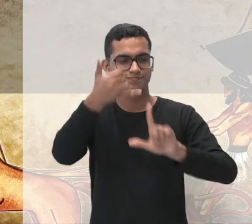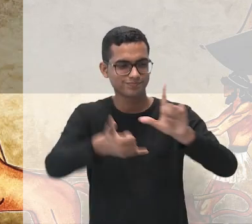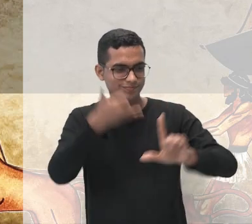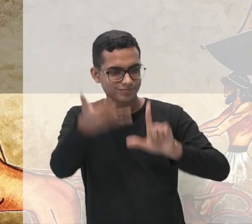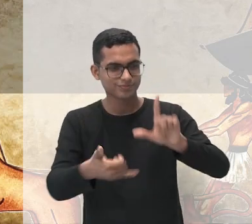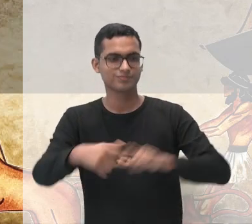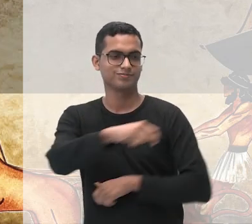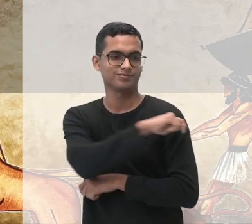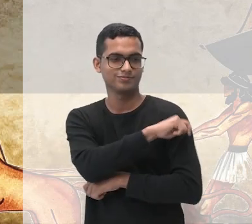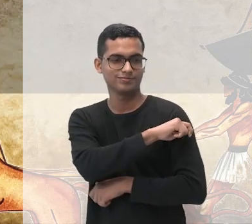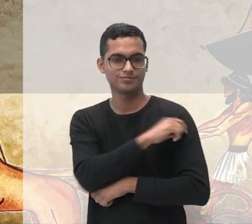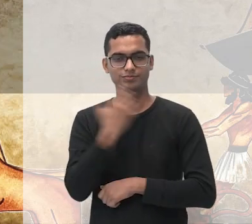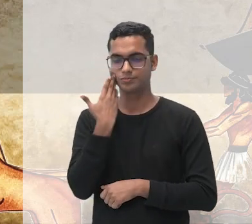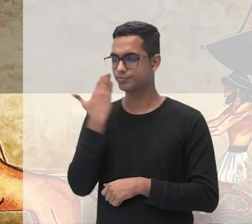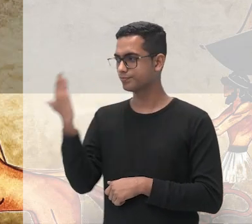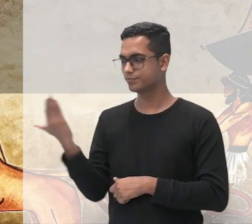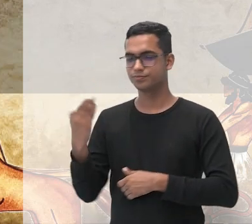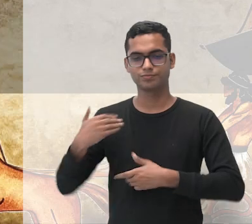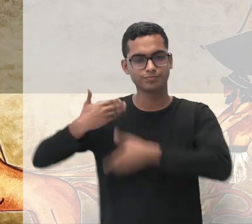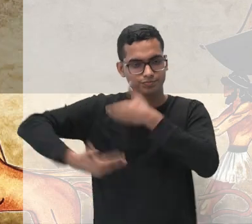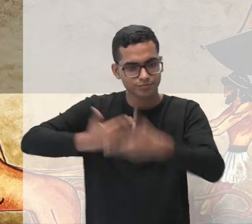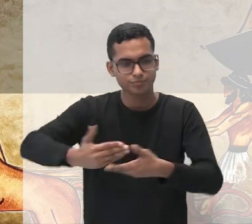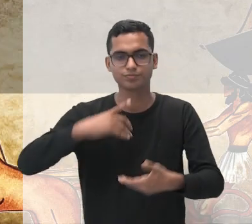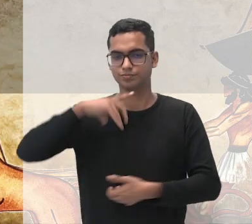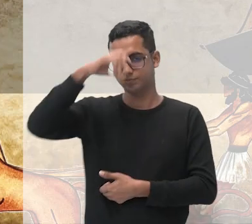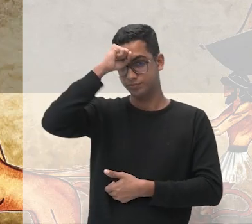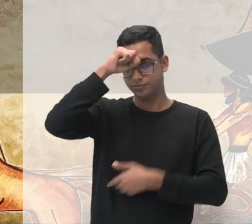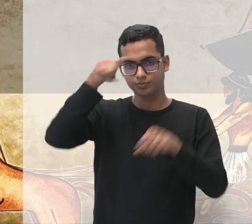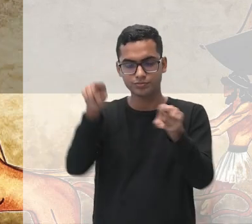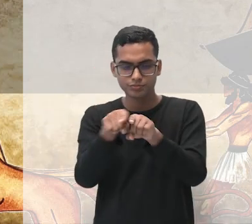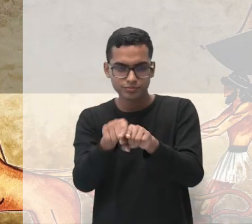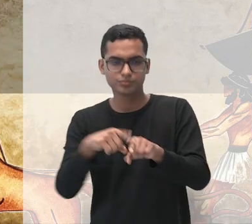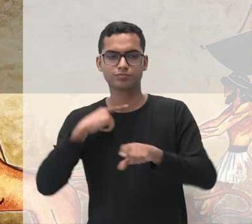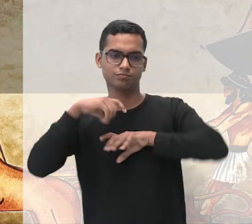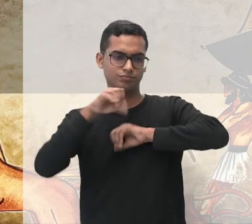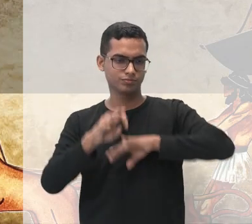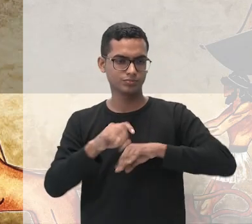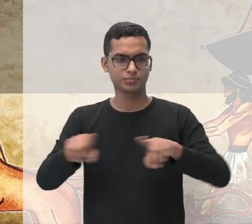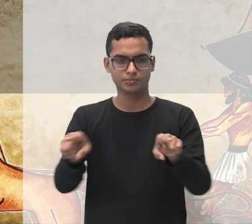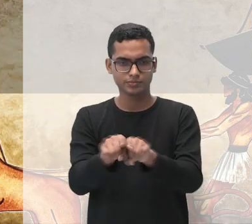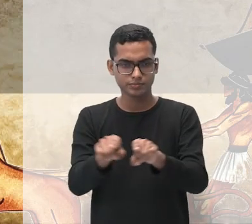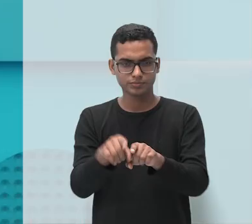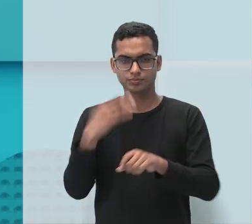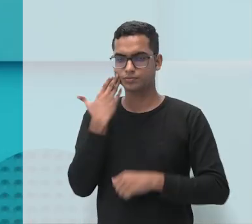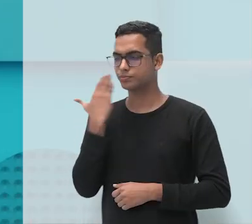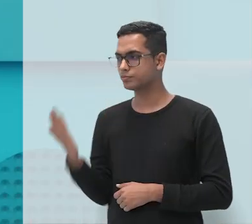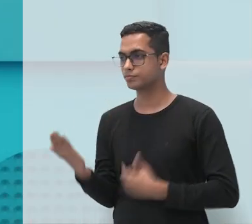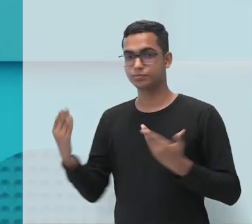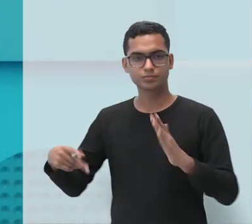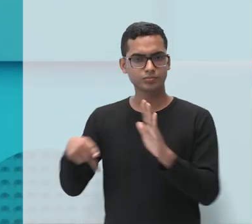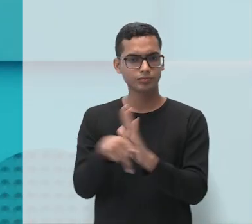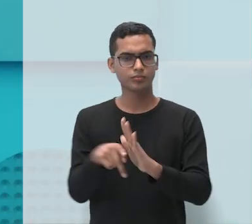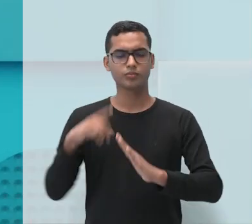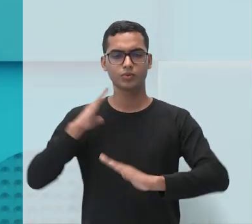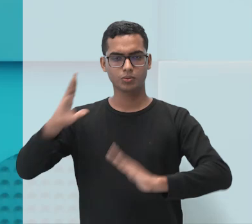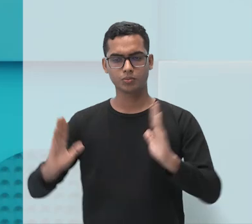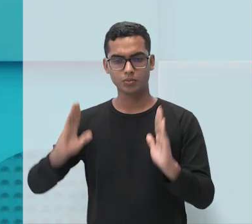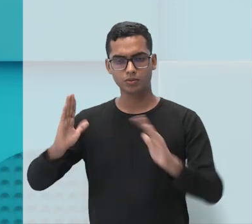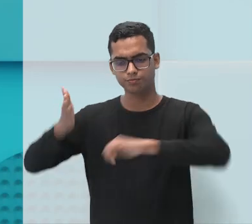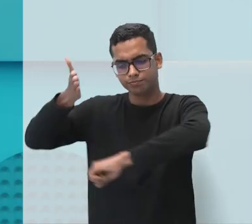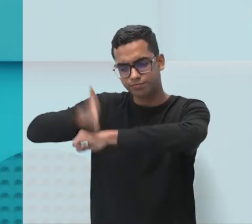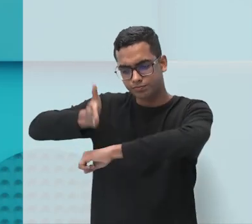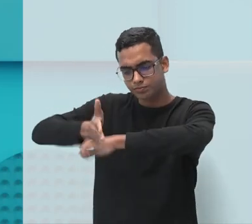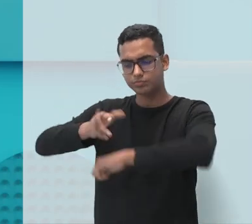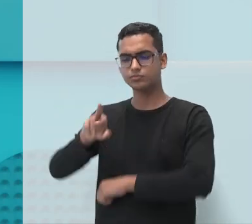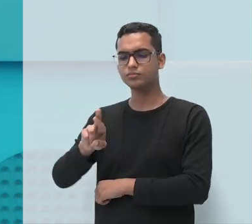de ensino-aprendizagem. Então, já no Renascimento, eles viam nos jogos uma oportunidade para que